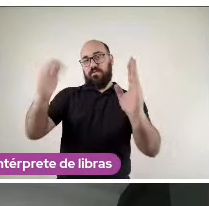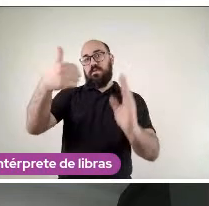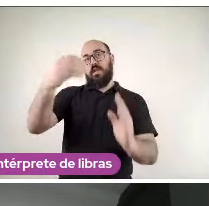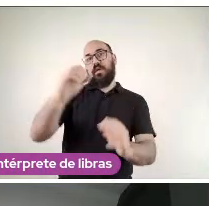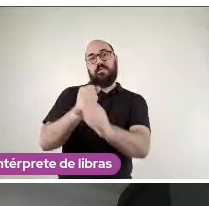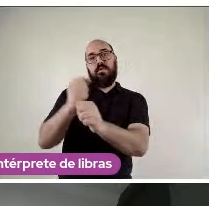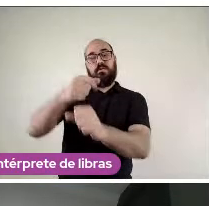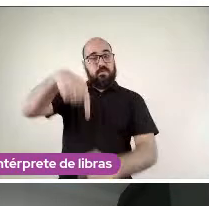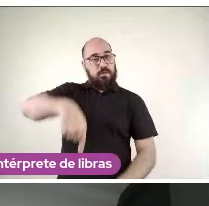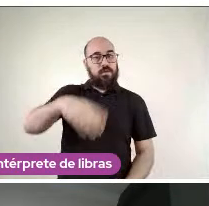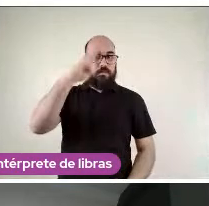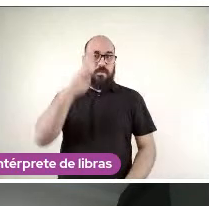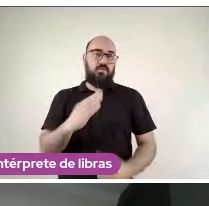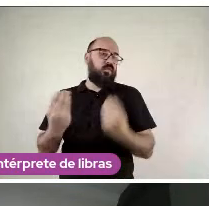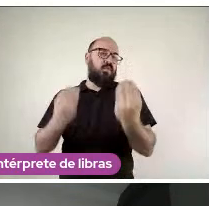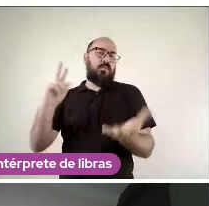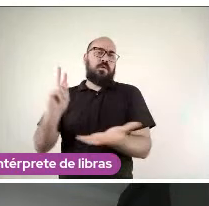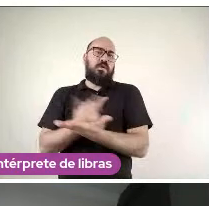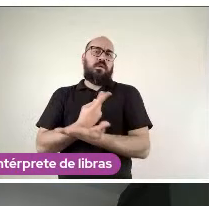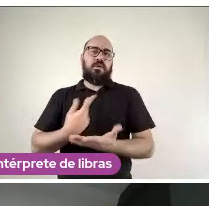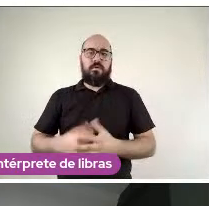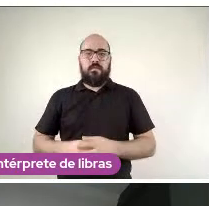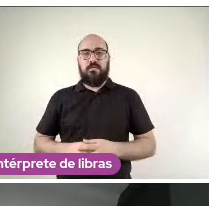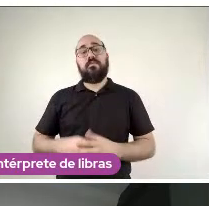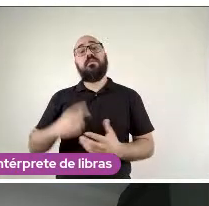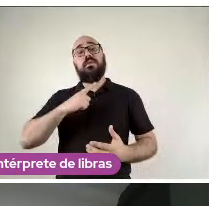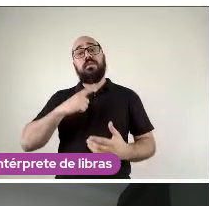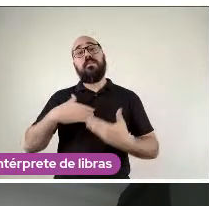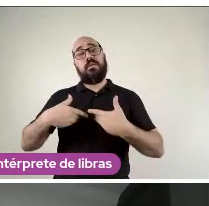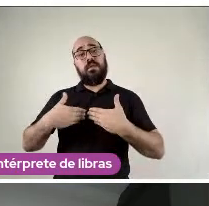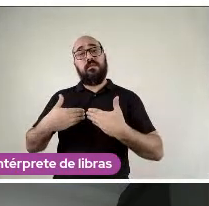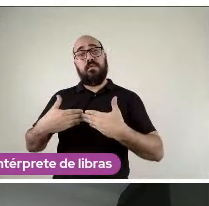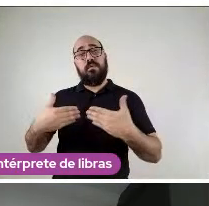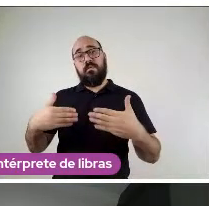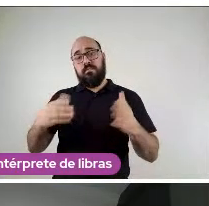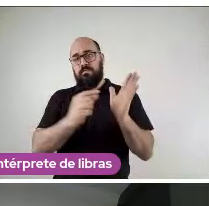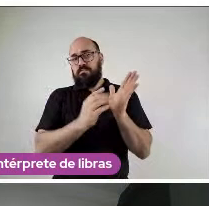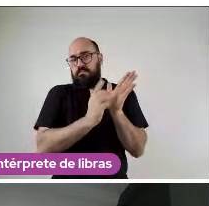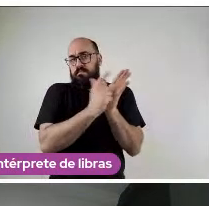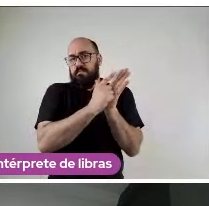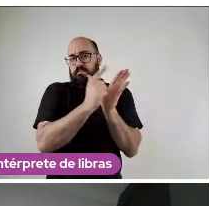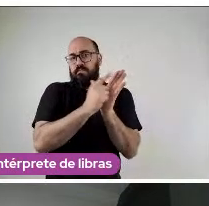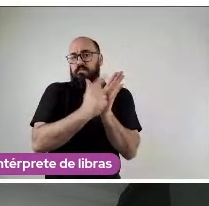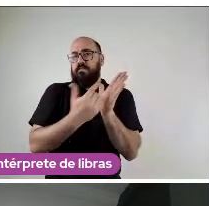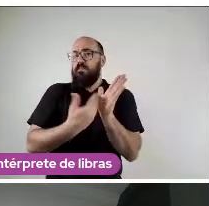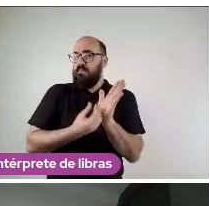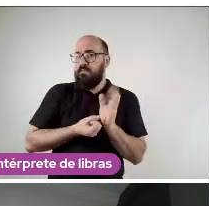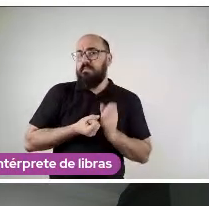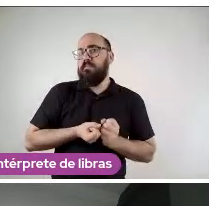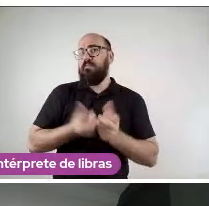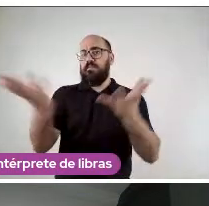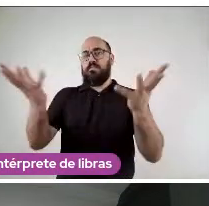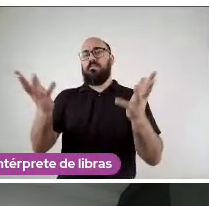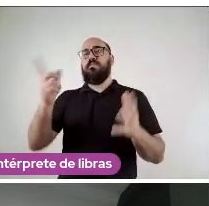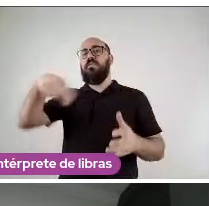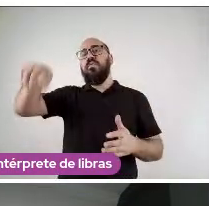né, a publicação Cultura Oceânica para Todos, em português brasileiro, que